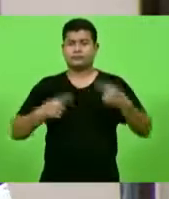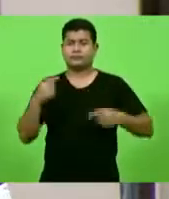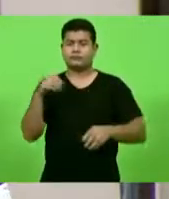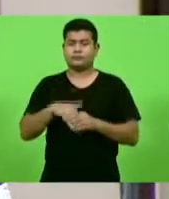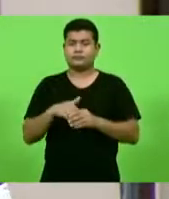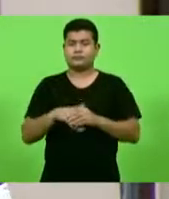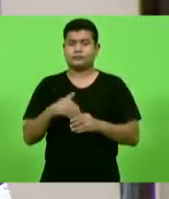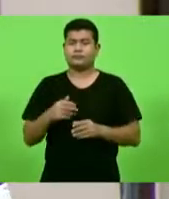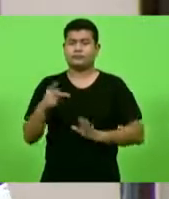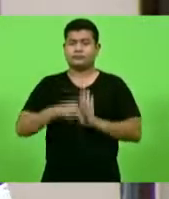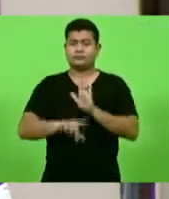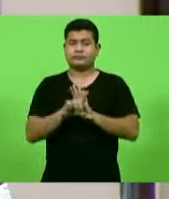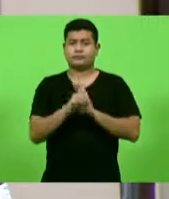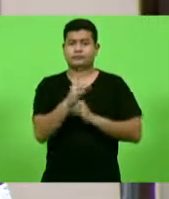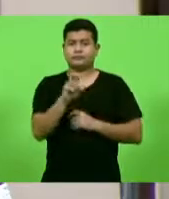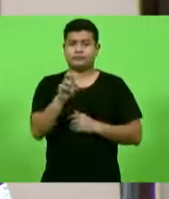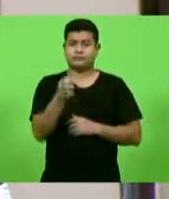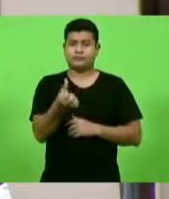turno único do projeto de lei